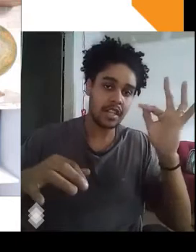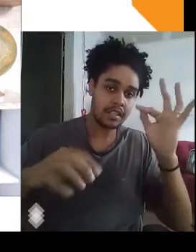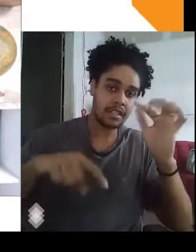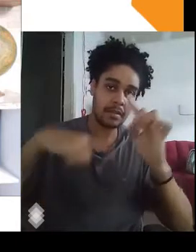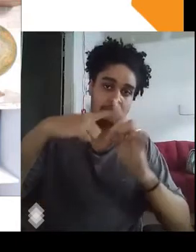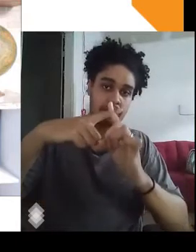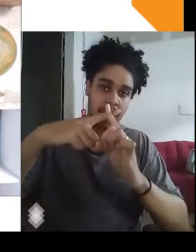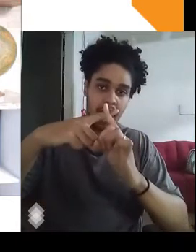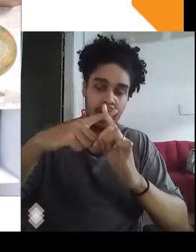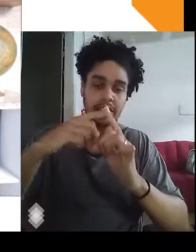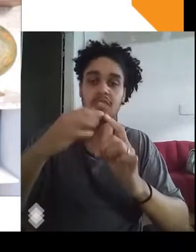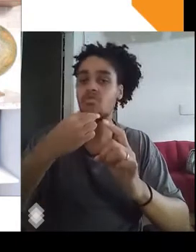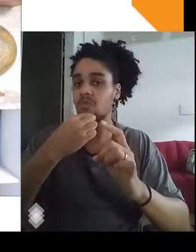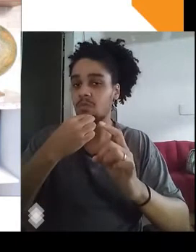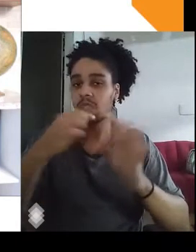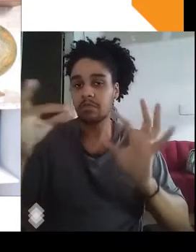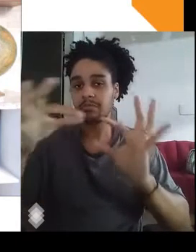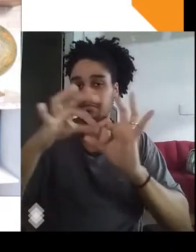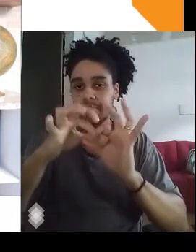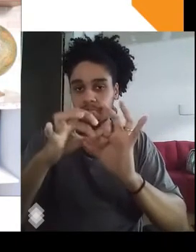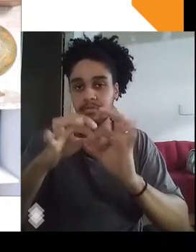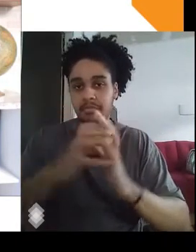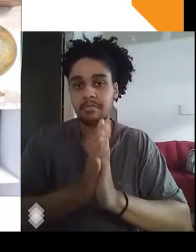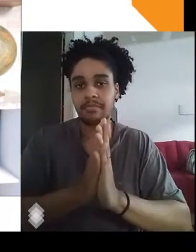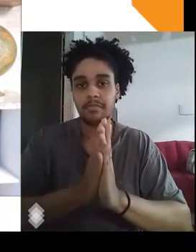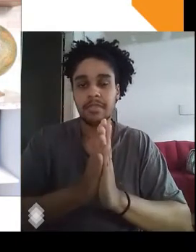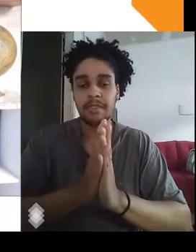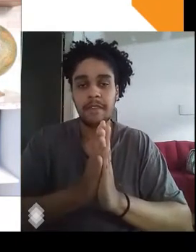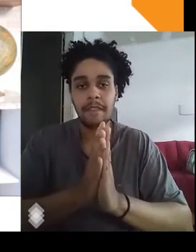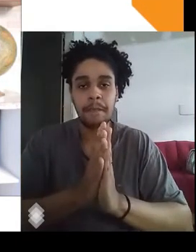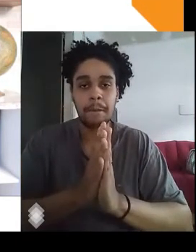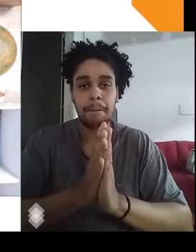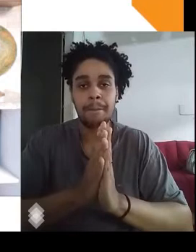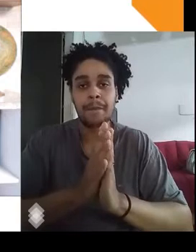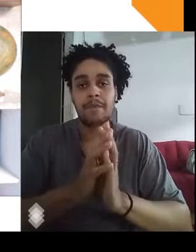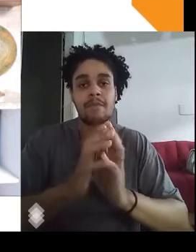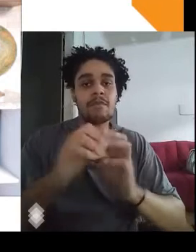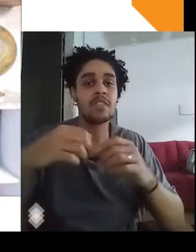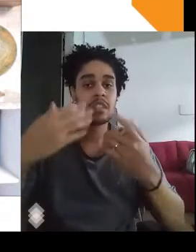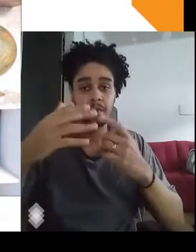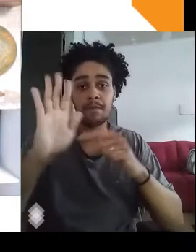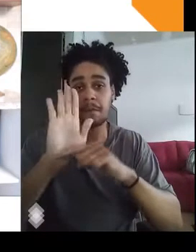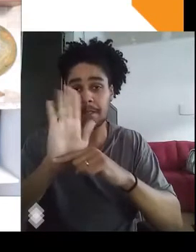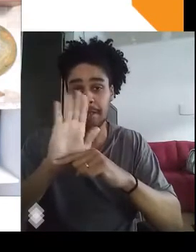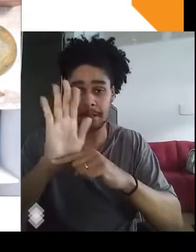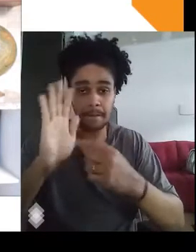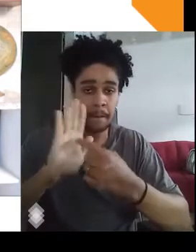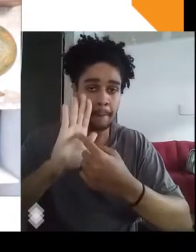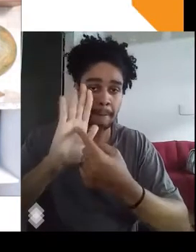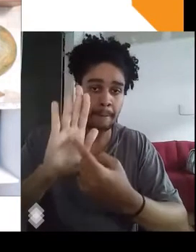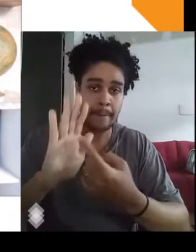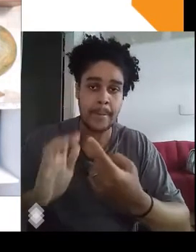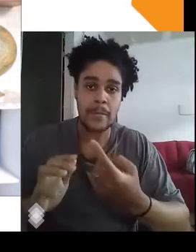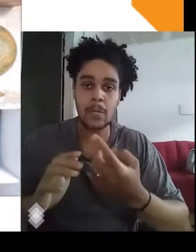associação entre capitais franceses e britânicos. Então a gente pode dizer que é uma fábrica franco-britânica. E aí,